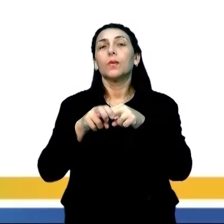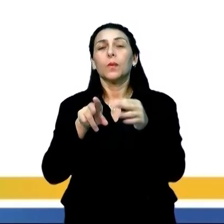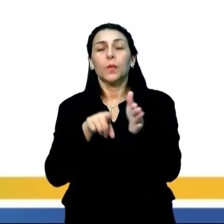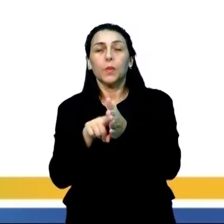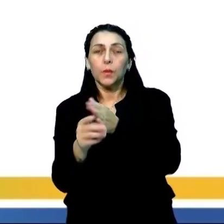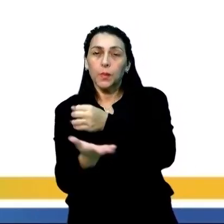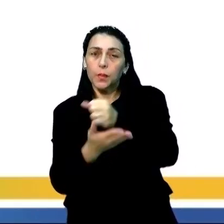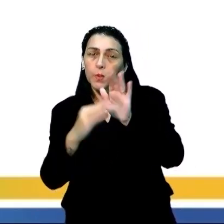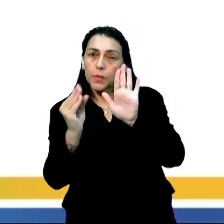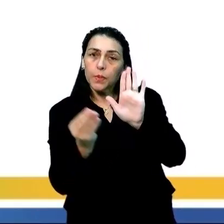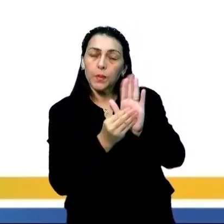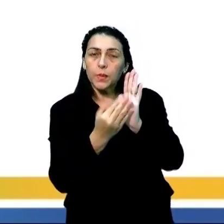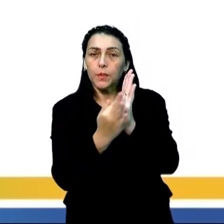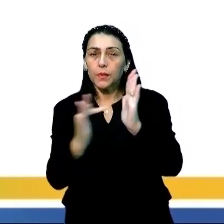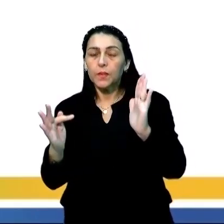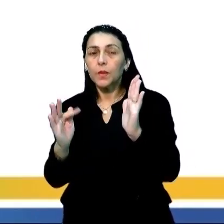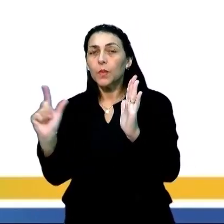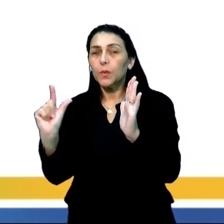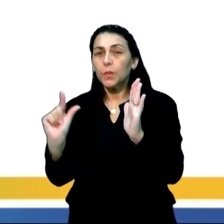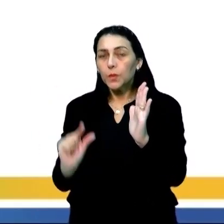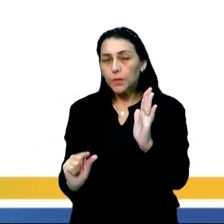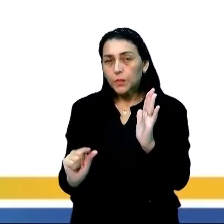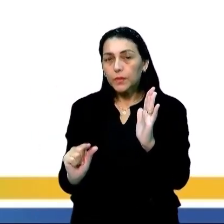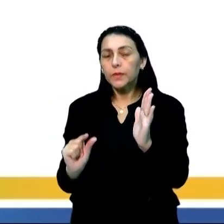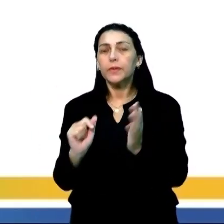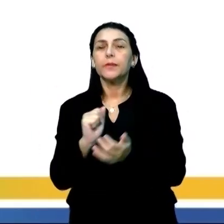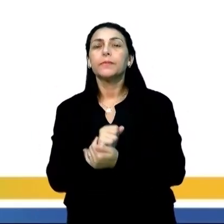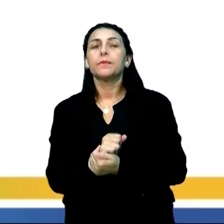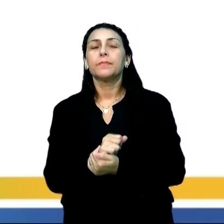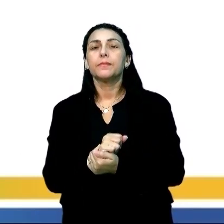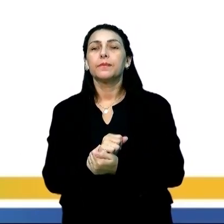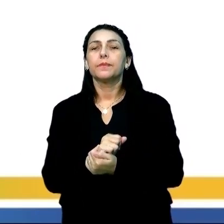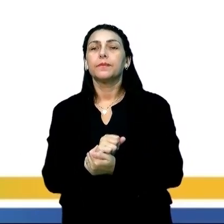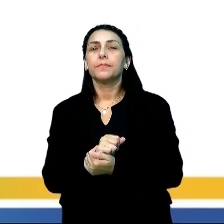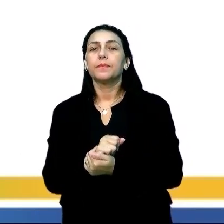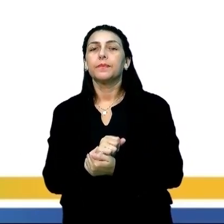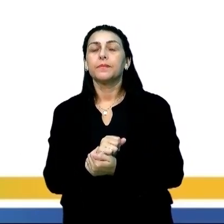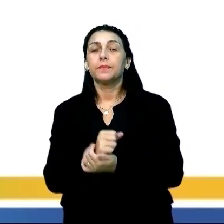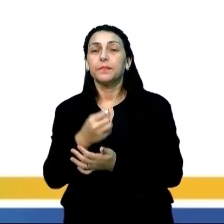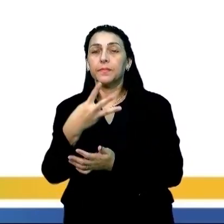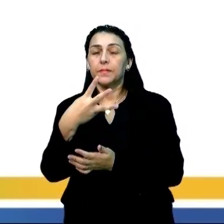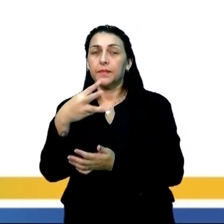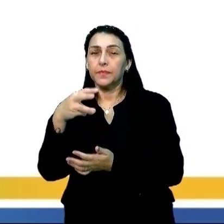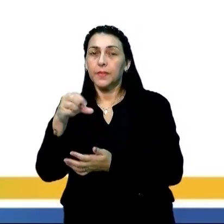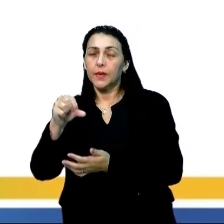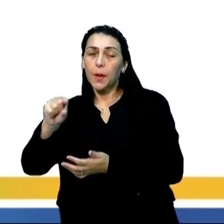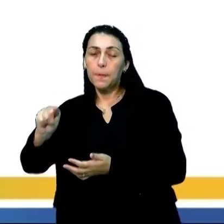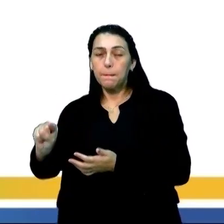na fórmula. A desvalorização de R$